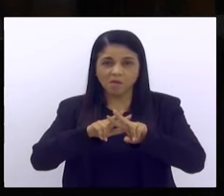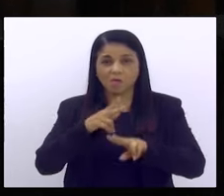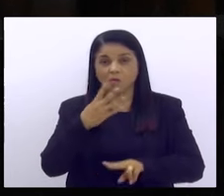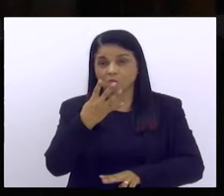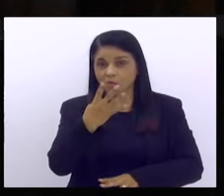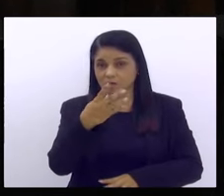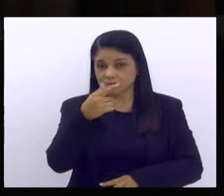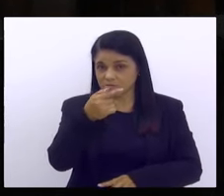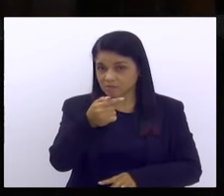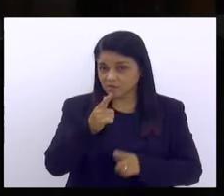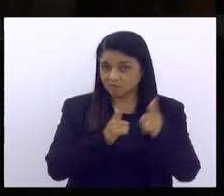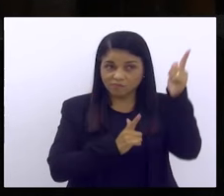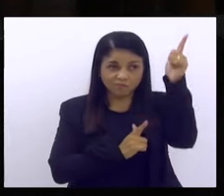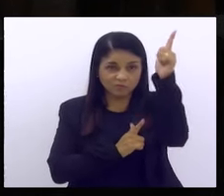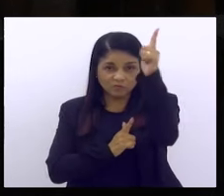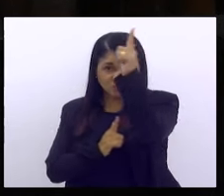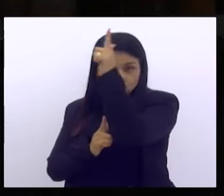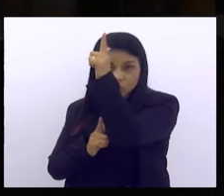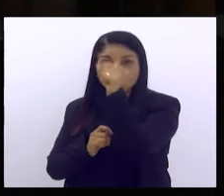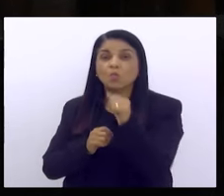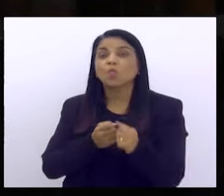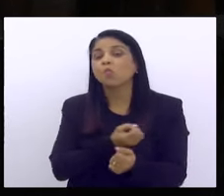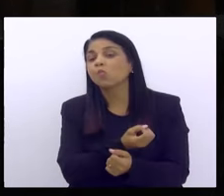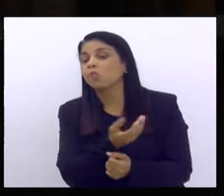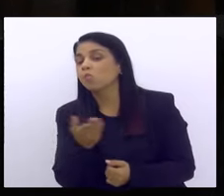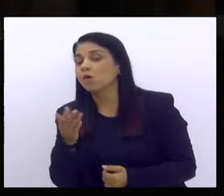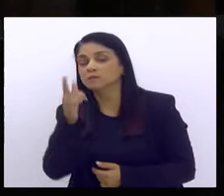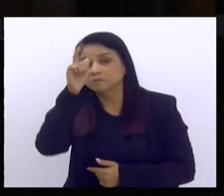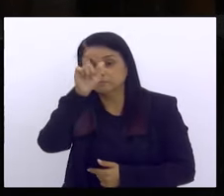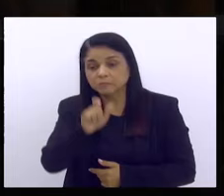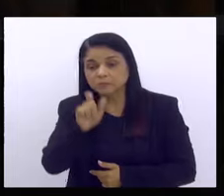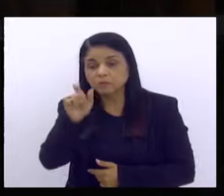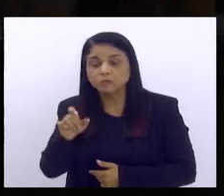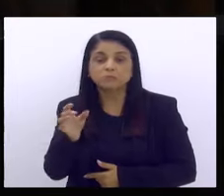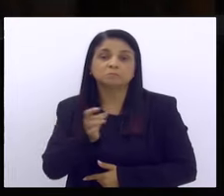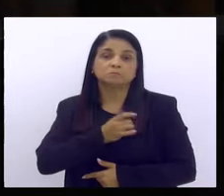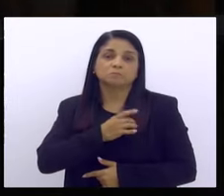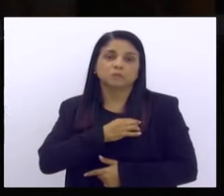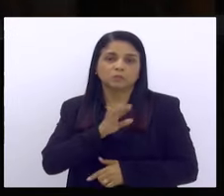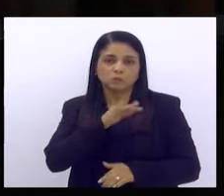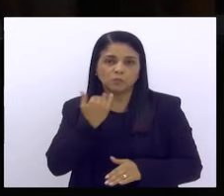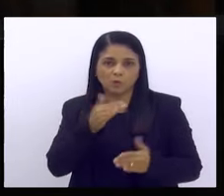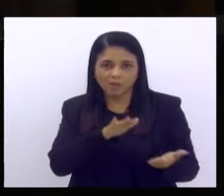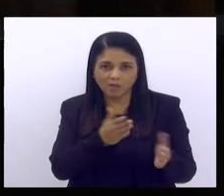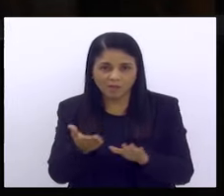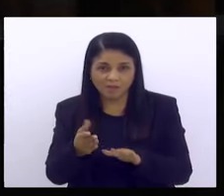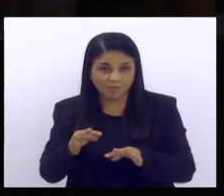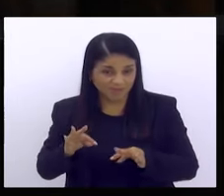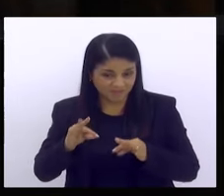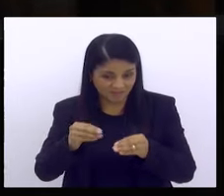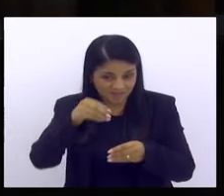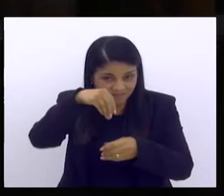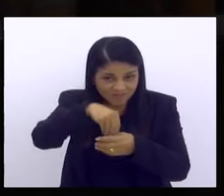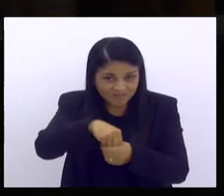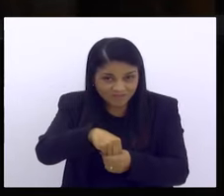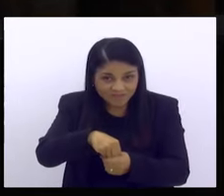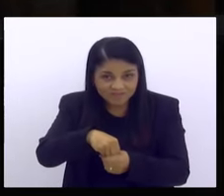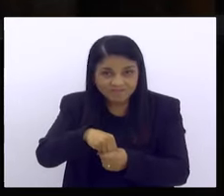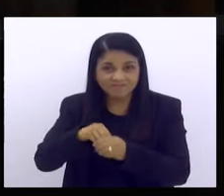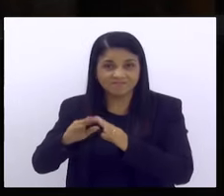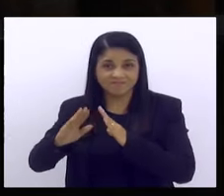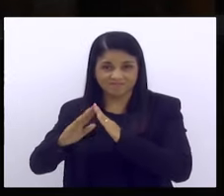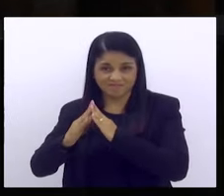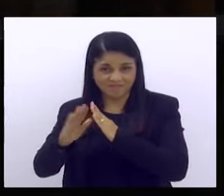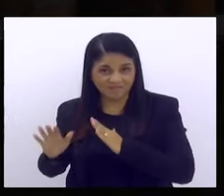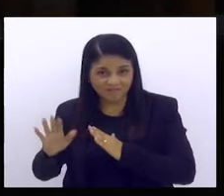47 fuzis, quantas pessoas tiveram medo de morrer? Porque na favela, todas as pessoas que lá vivem têm